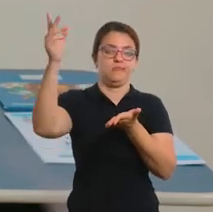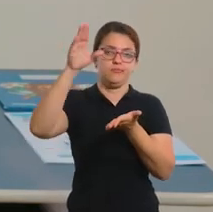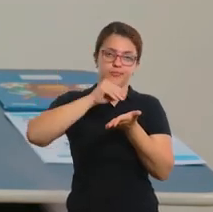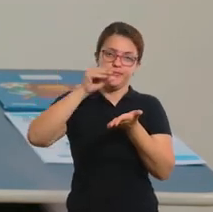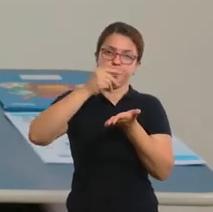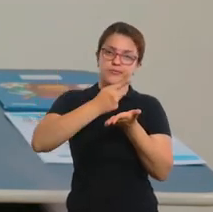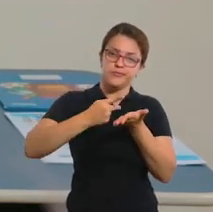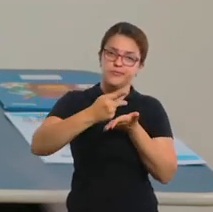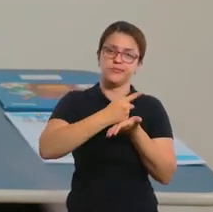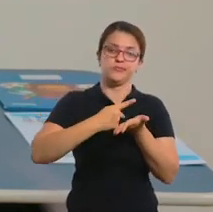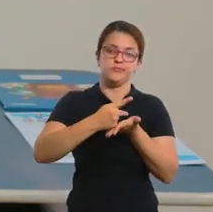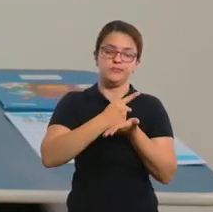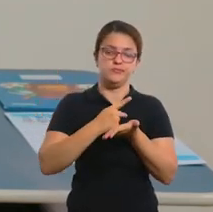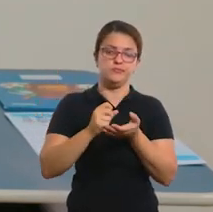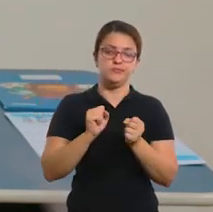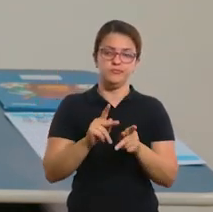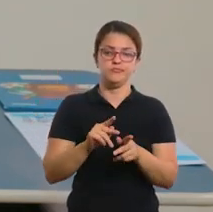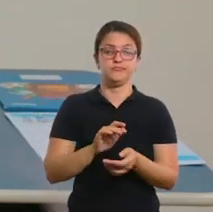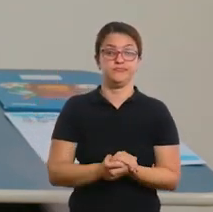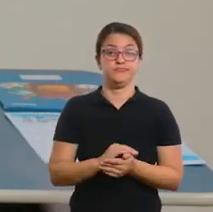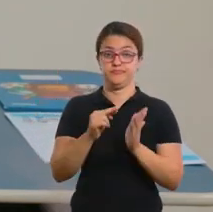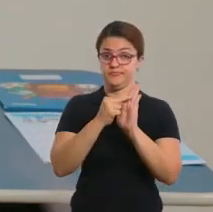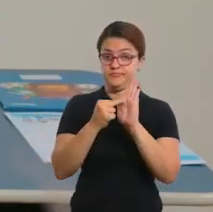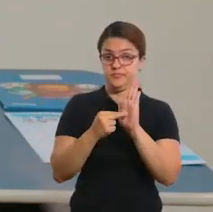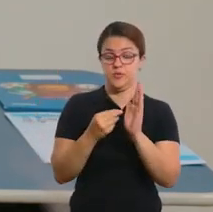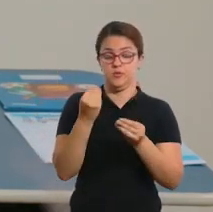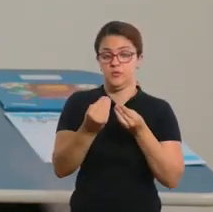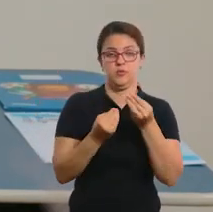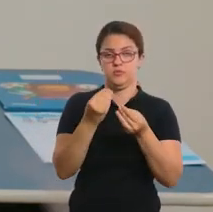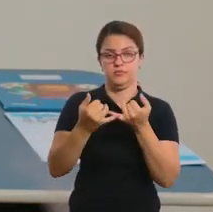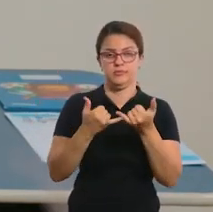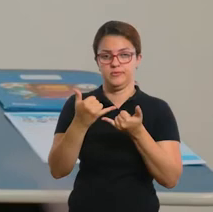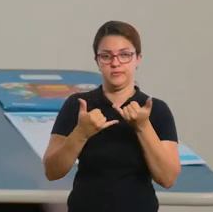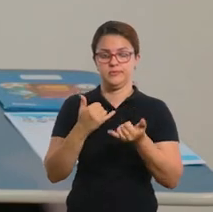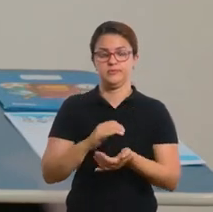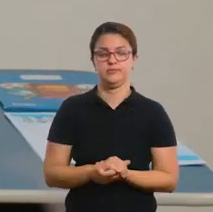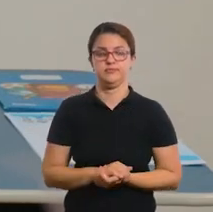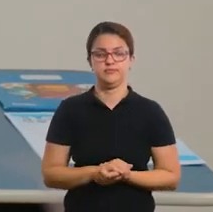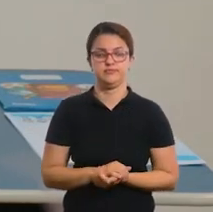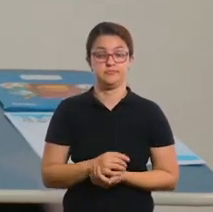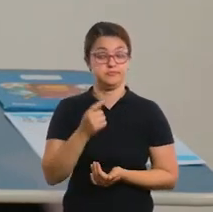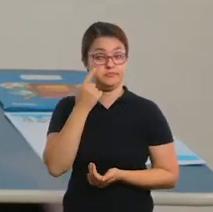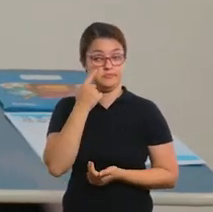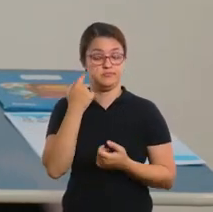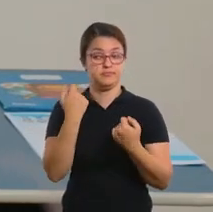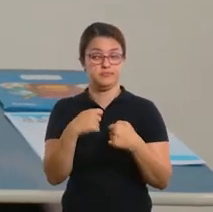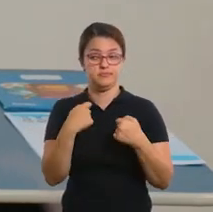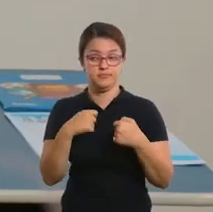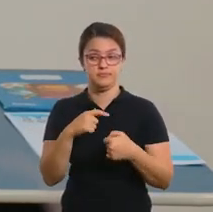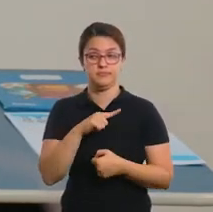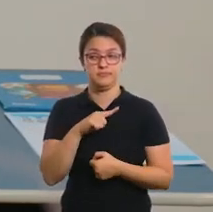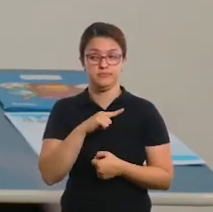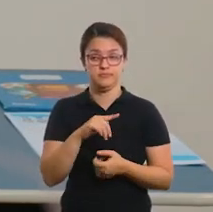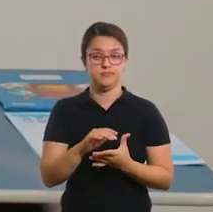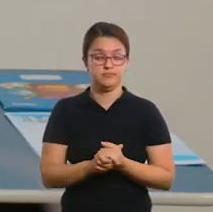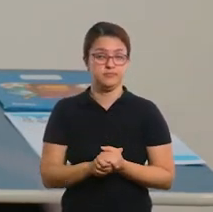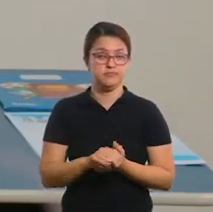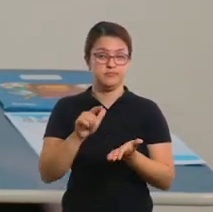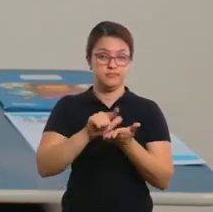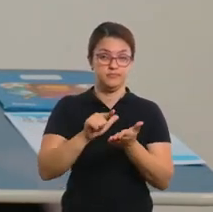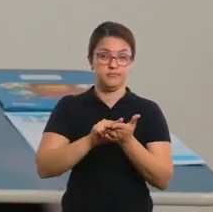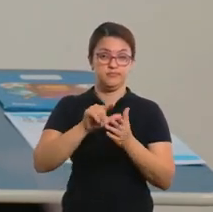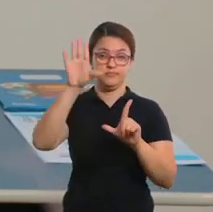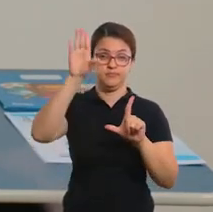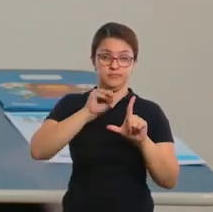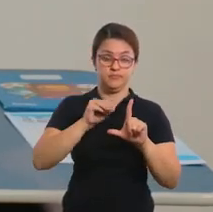no caderno, tudo bem? Eu vou dar aqui a regra do jogo para vocês. Então, vocês precisam ter um